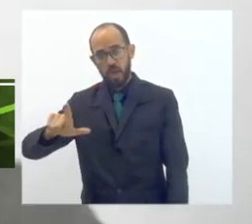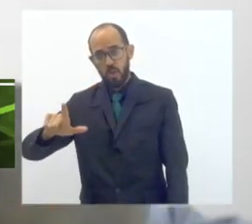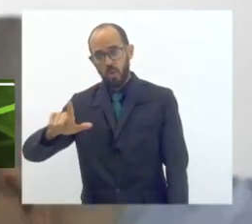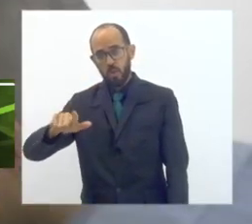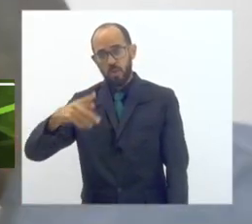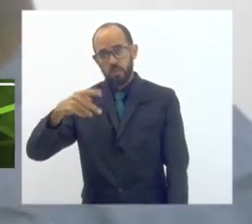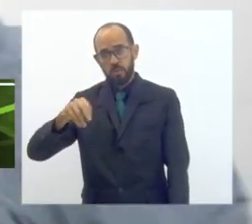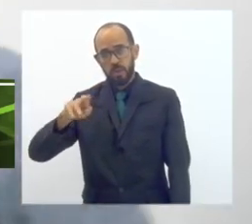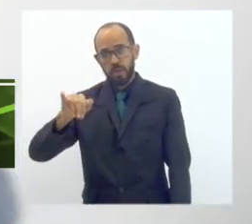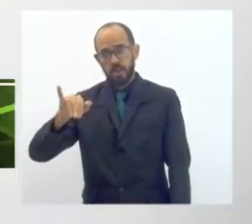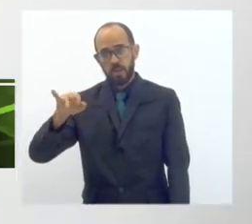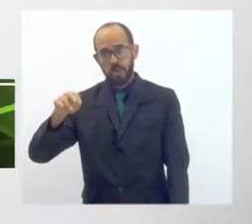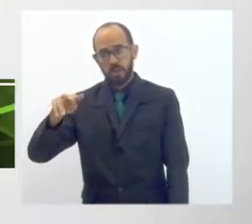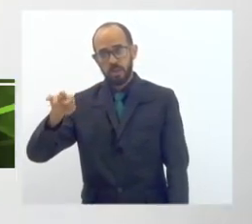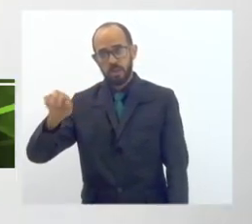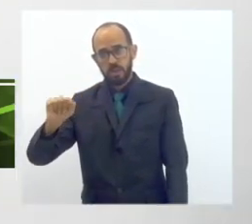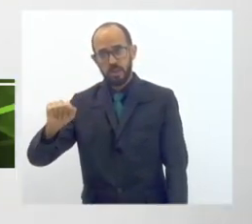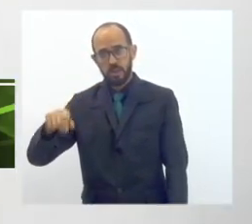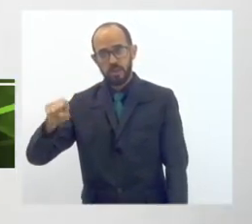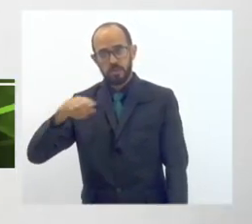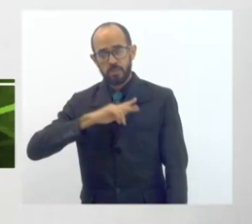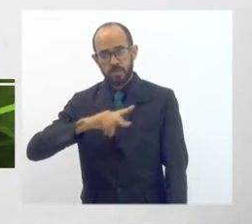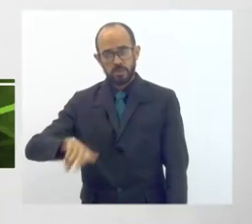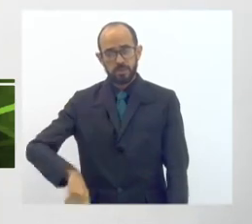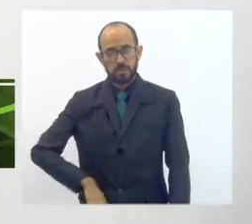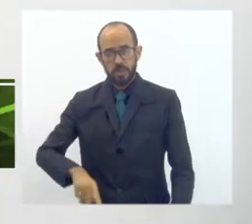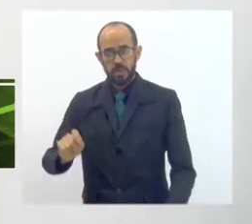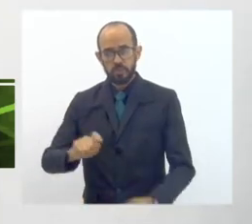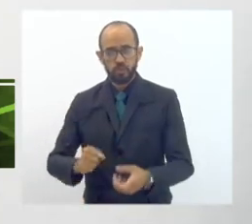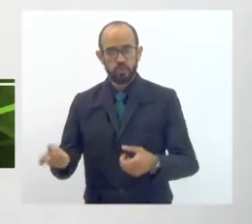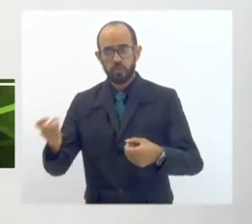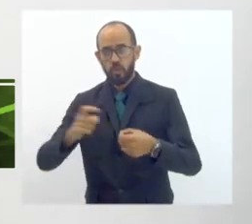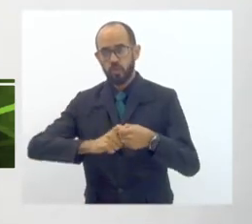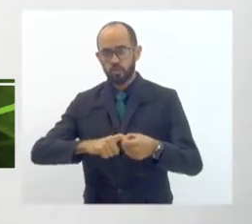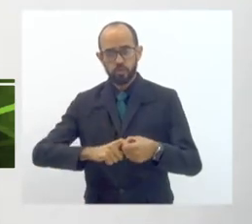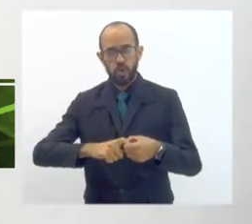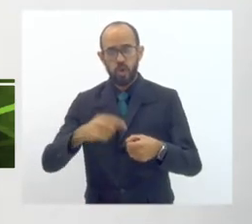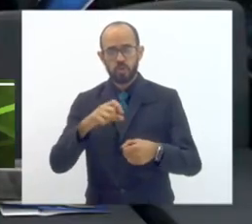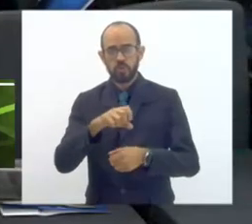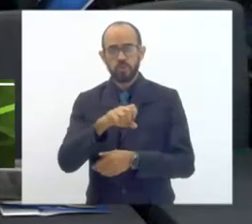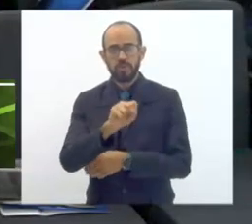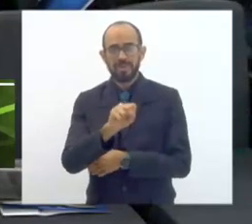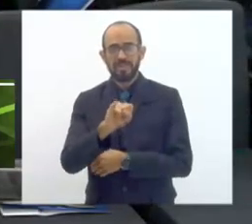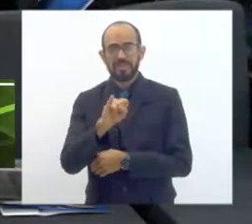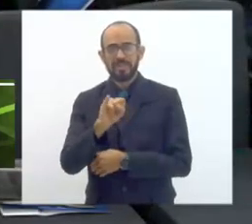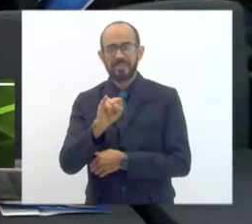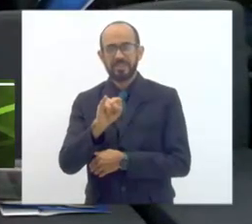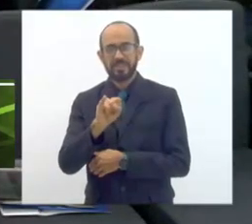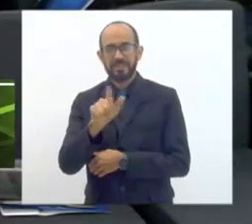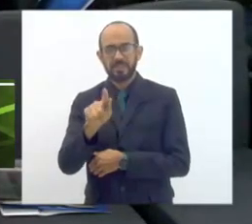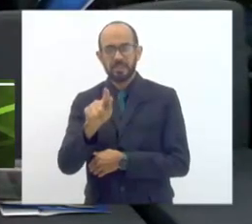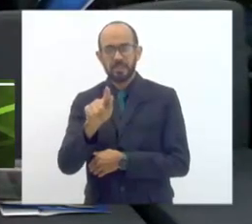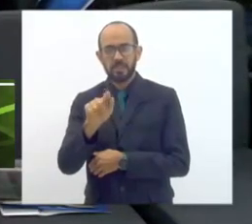dos Municípios do Estado do Rio de Janeiro. E também presidente do consórcio SIGSU.